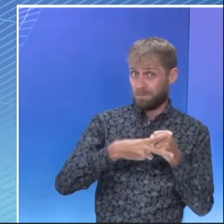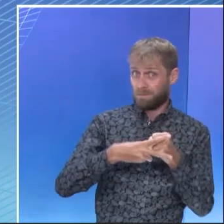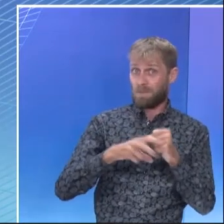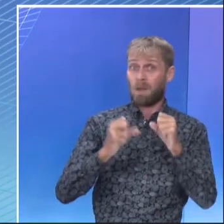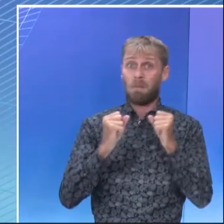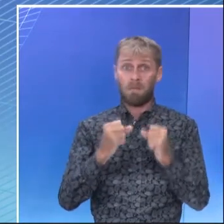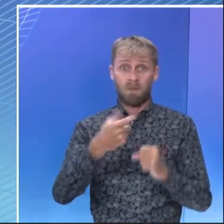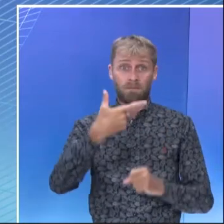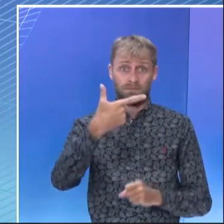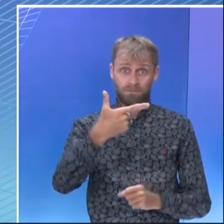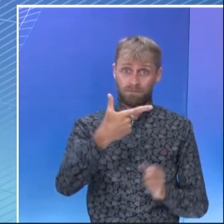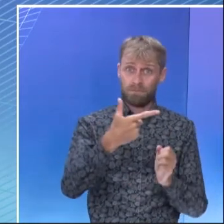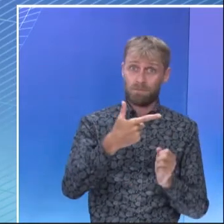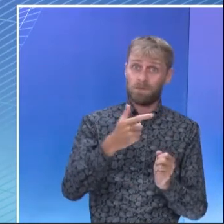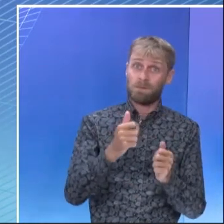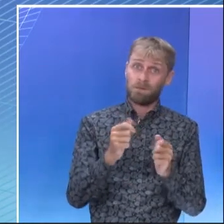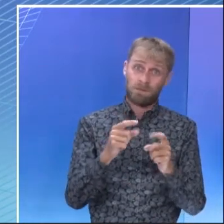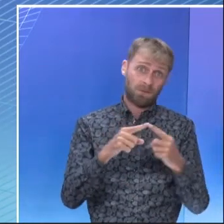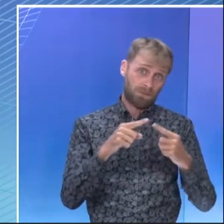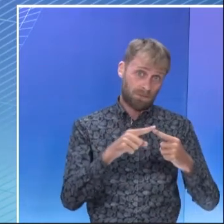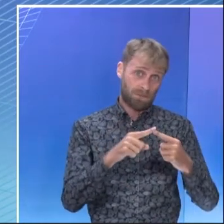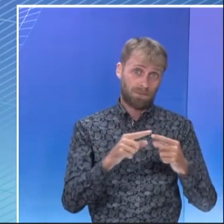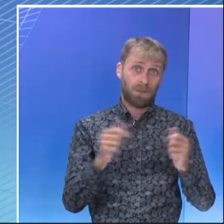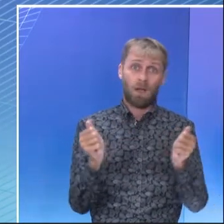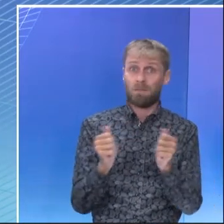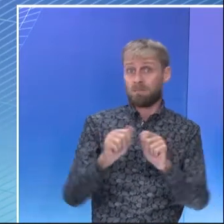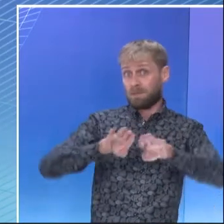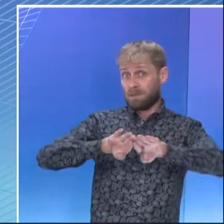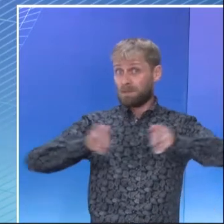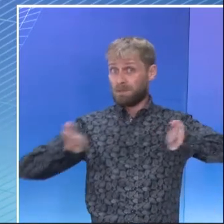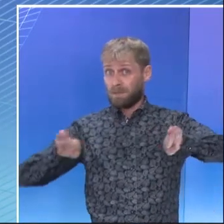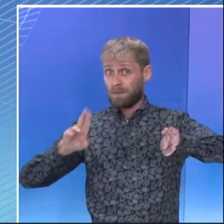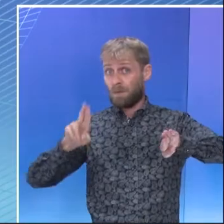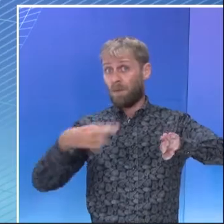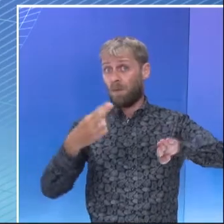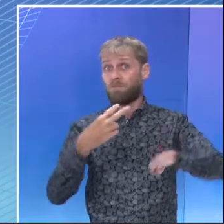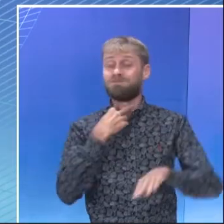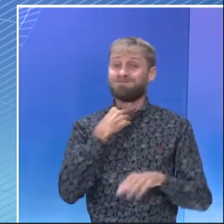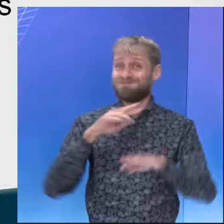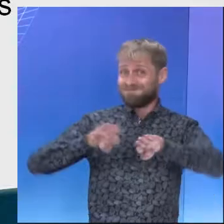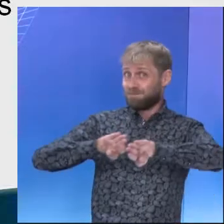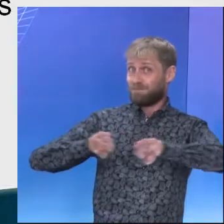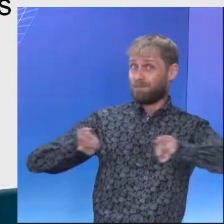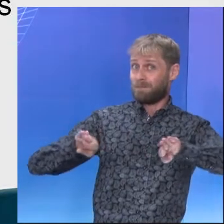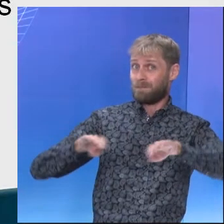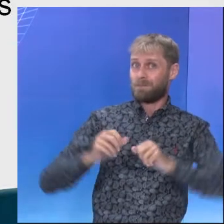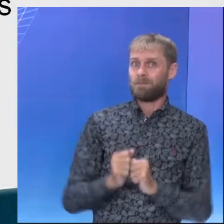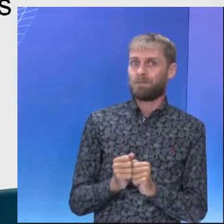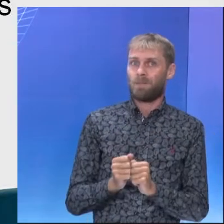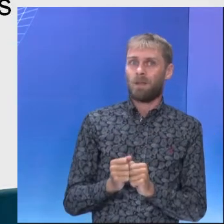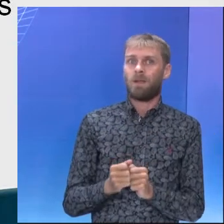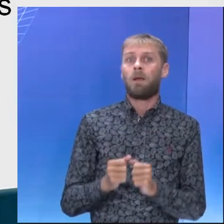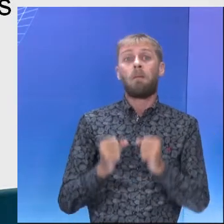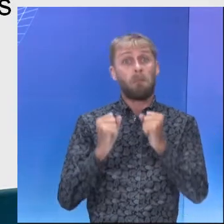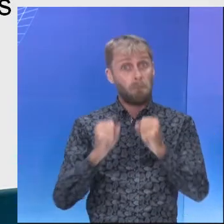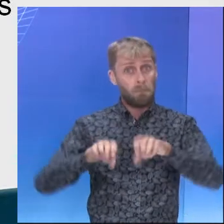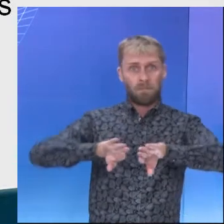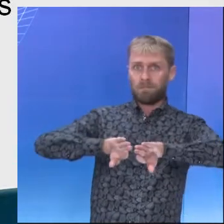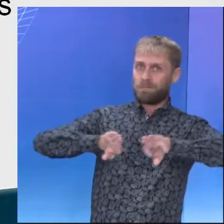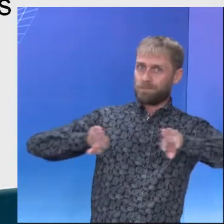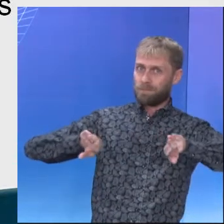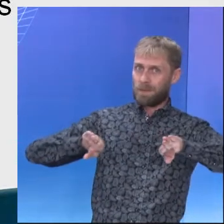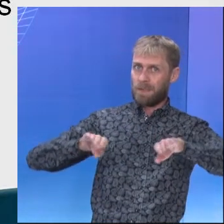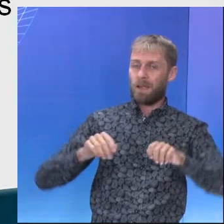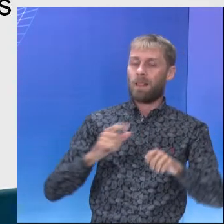ser divididos entre os separables e os inseparables. O que quer dizer isso? Os separable phrasal verbs são